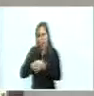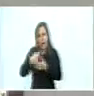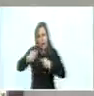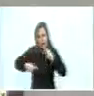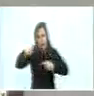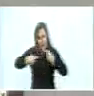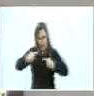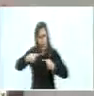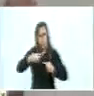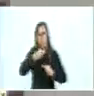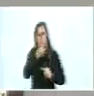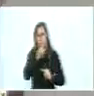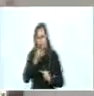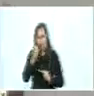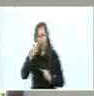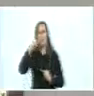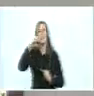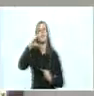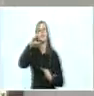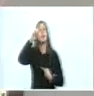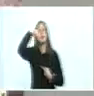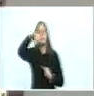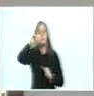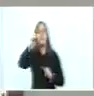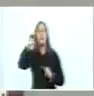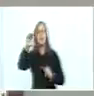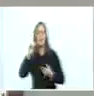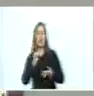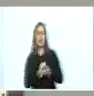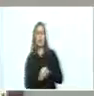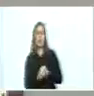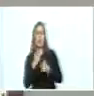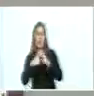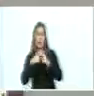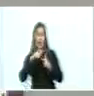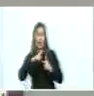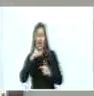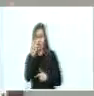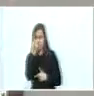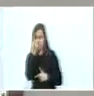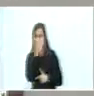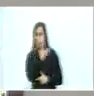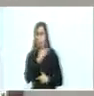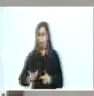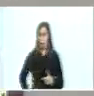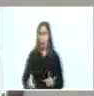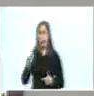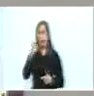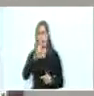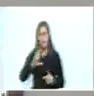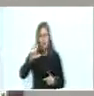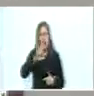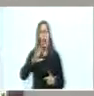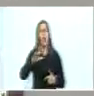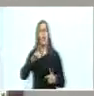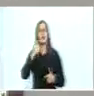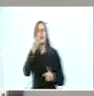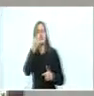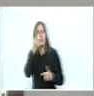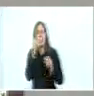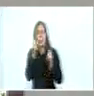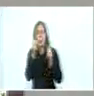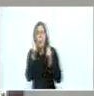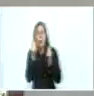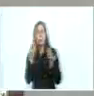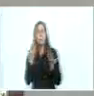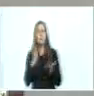há um senso comum na população que tem dinheiro demais aqui que eu digo no governo, no Estado, dinheiro sobrando, e muitas vezes dinheiro